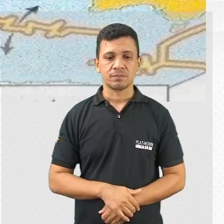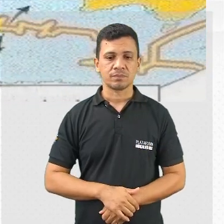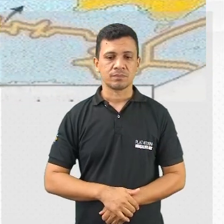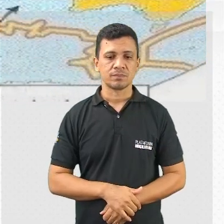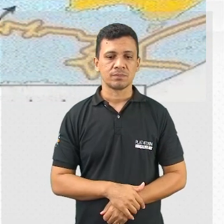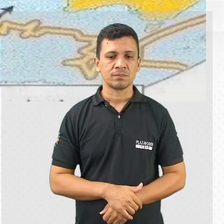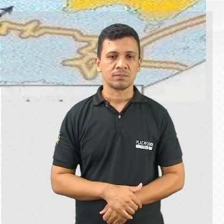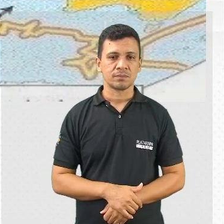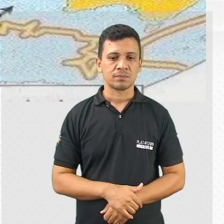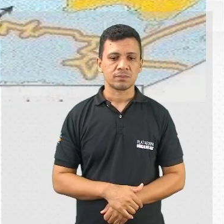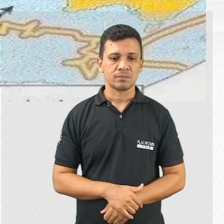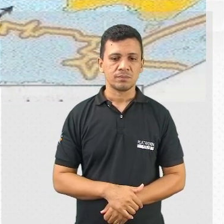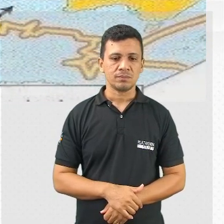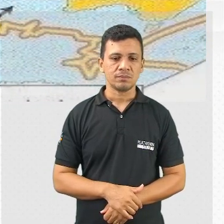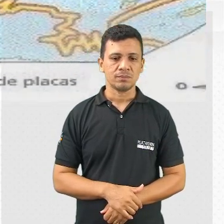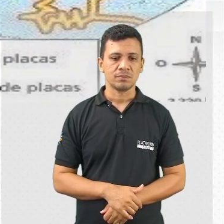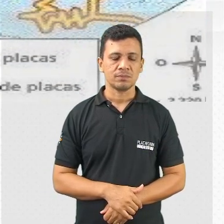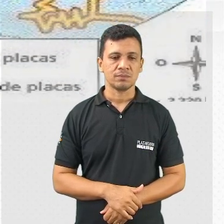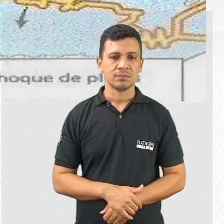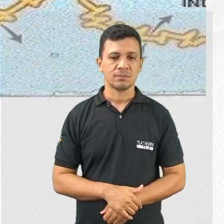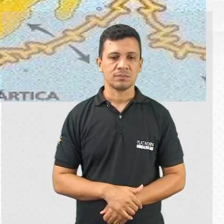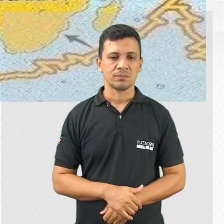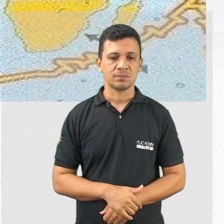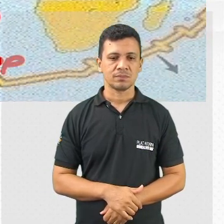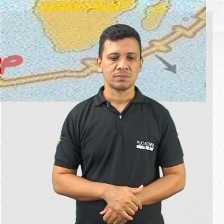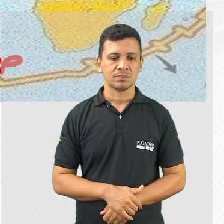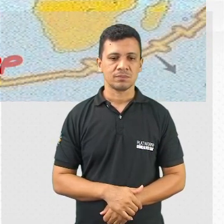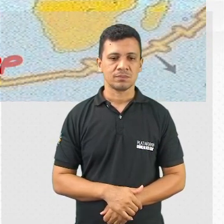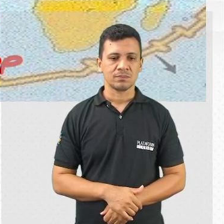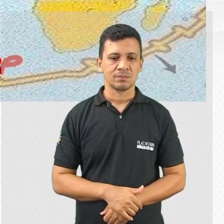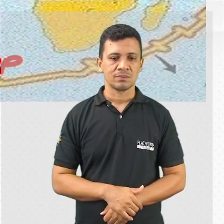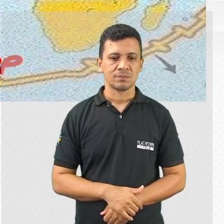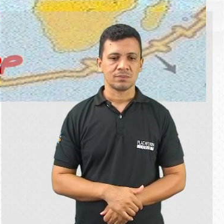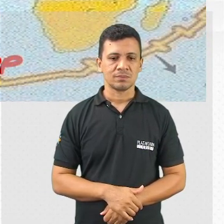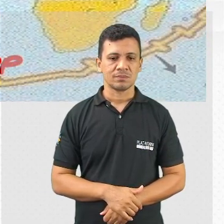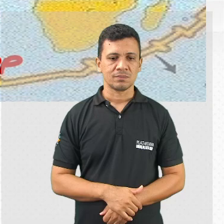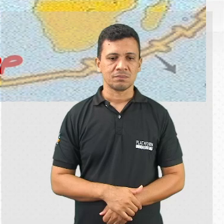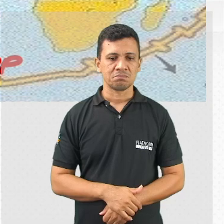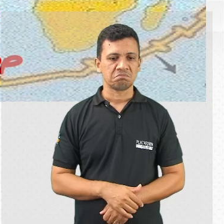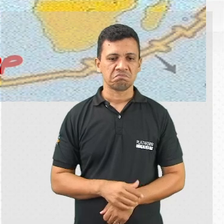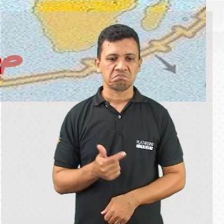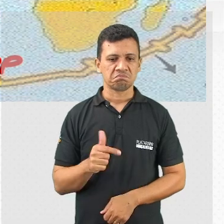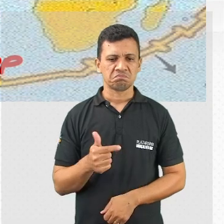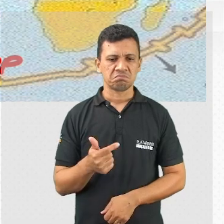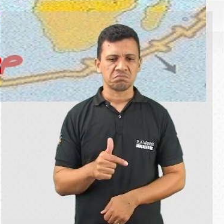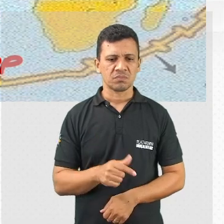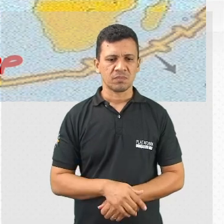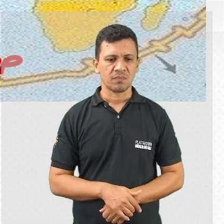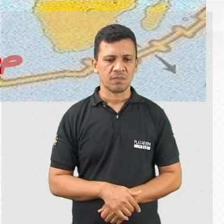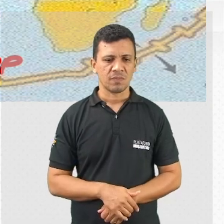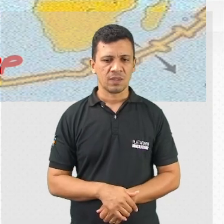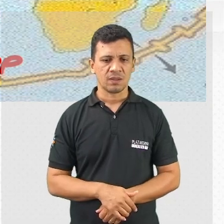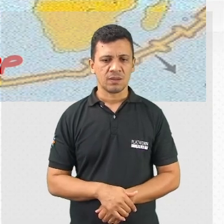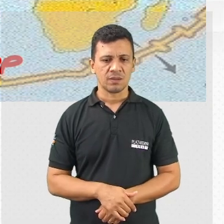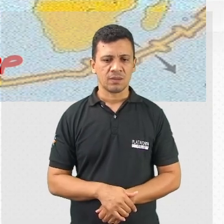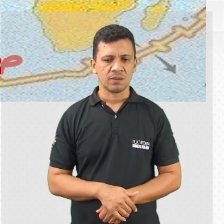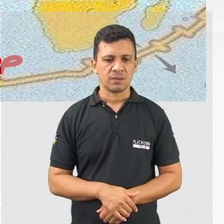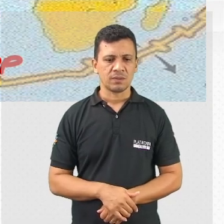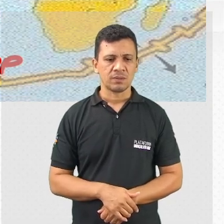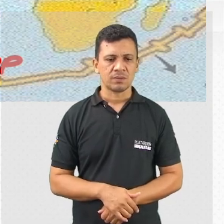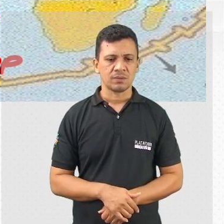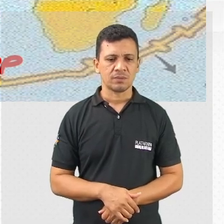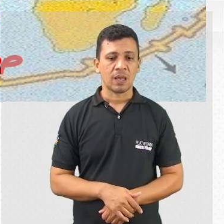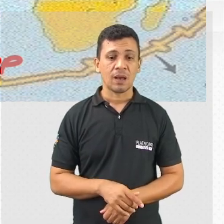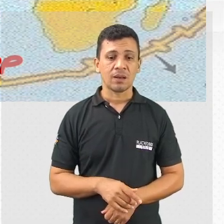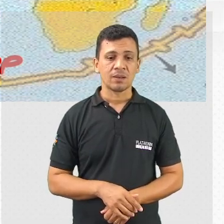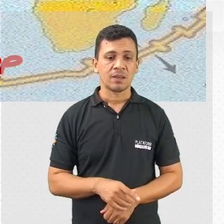ou conservativo? É bem aqui assim, nesse imagem aqui não tem, mas, por exemplo, nessa localidade bem aqui, eu tenho, por